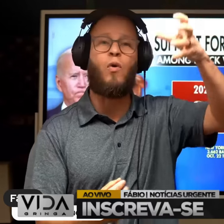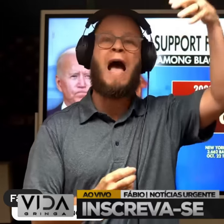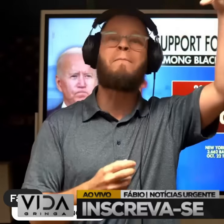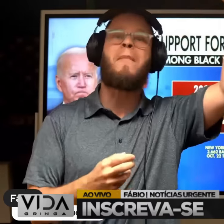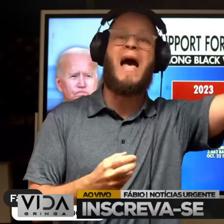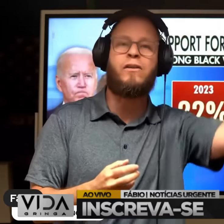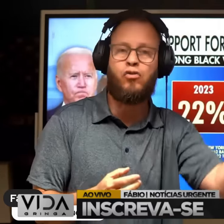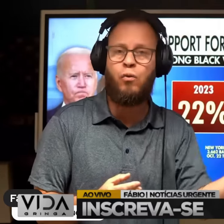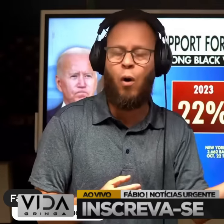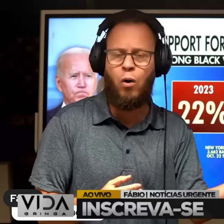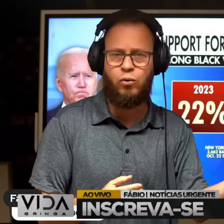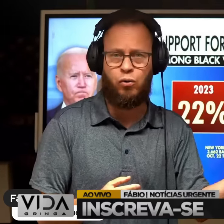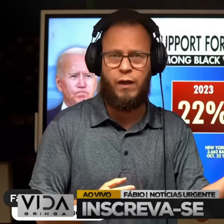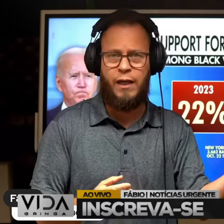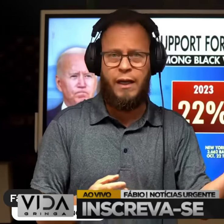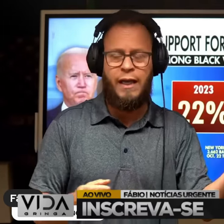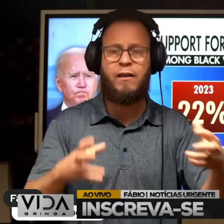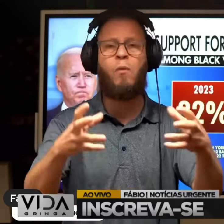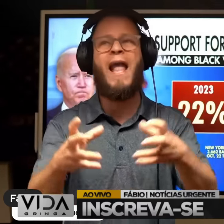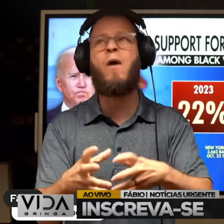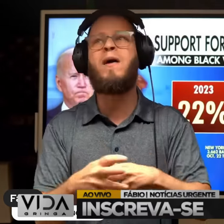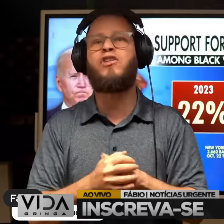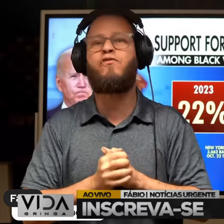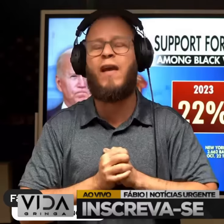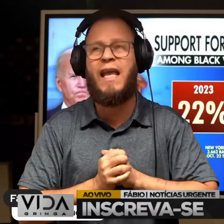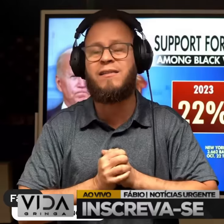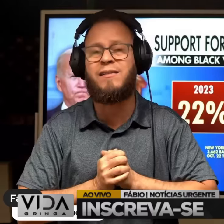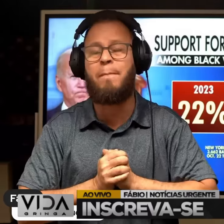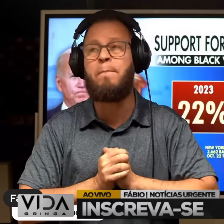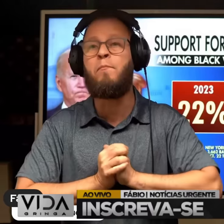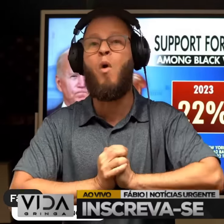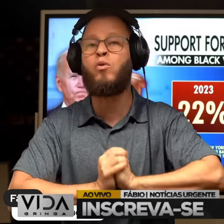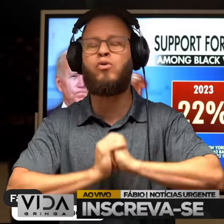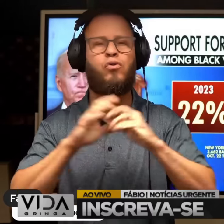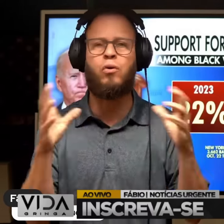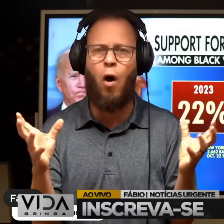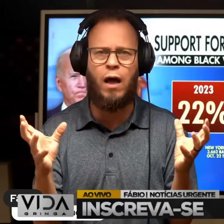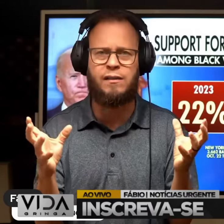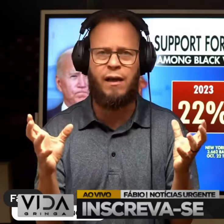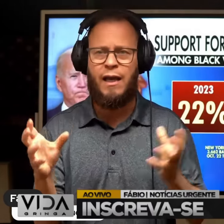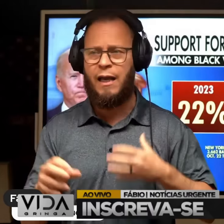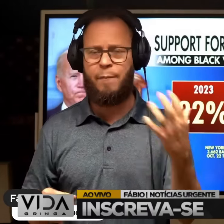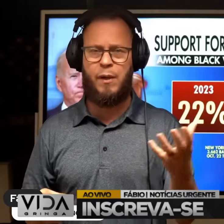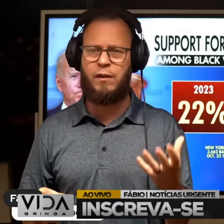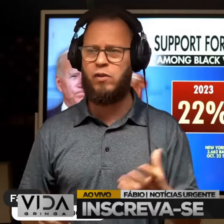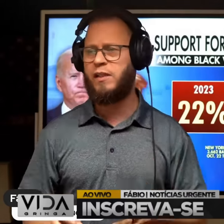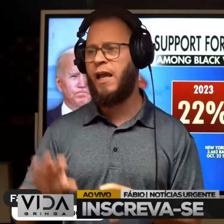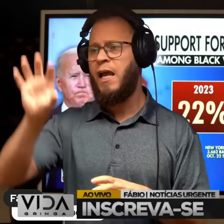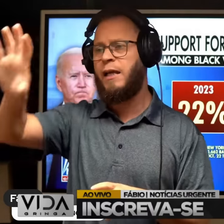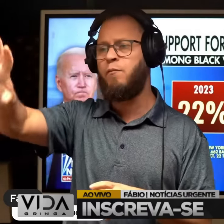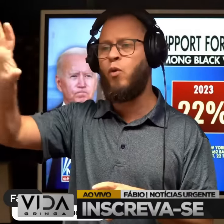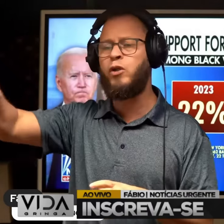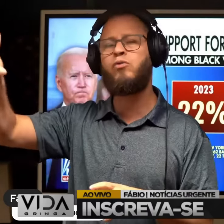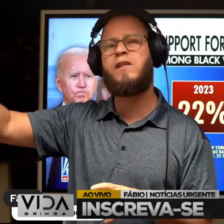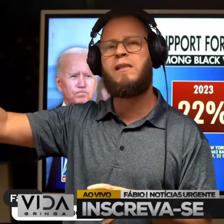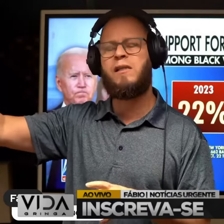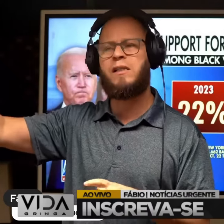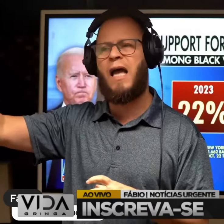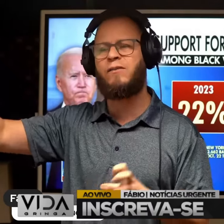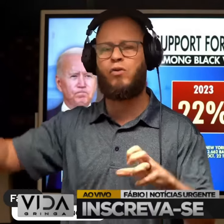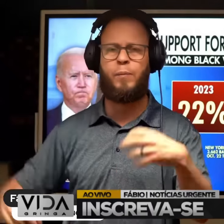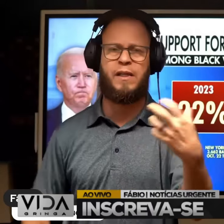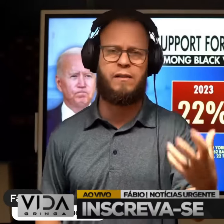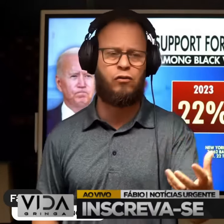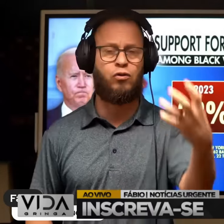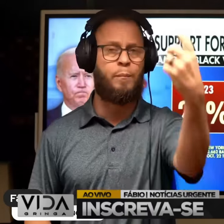14% a mais do outro. Então, é uma diferença monstruosa. Lembrando a você que muitos desses